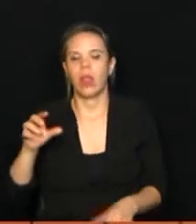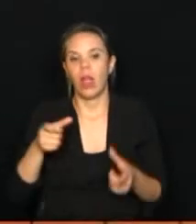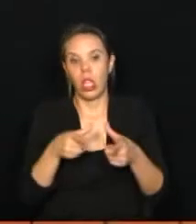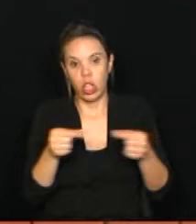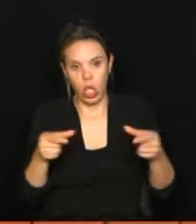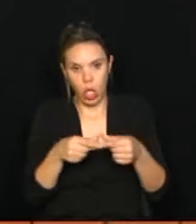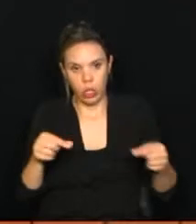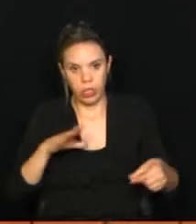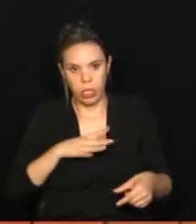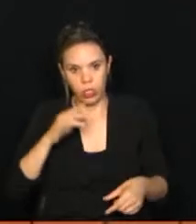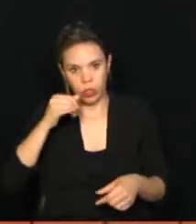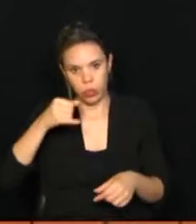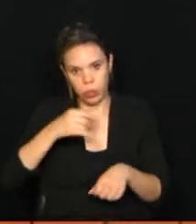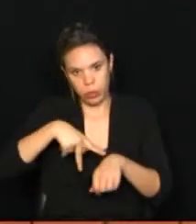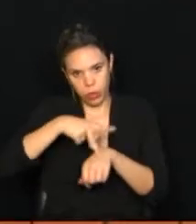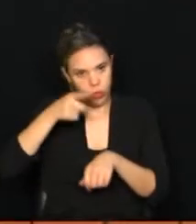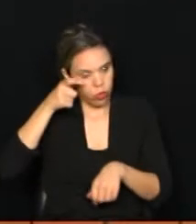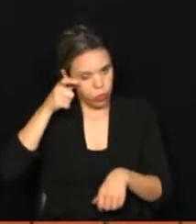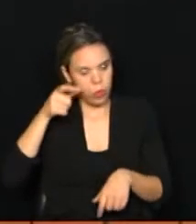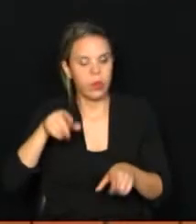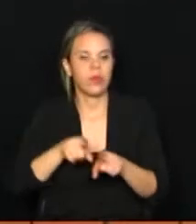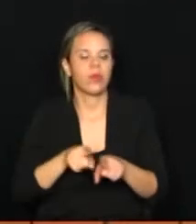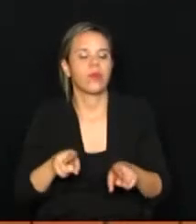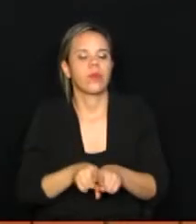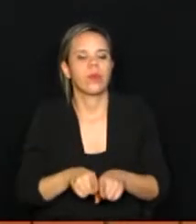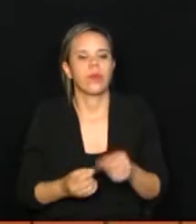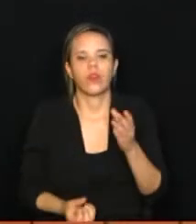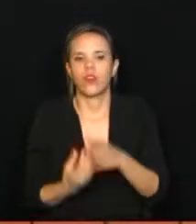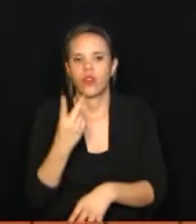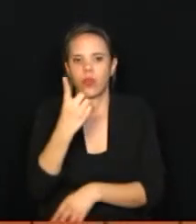equipe não conseguiu a classificação. Isso não acontecia desde